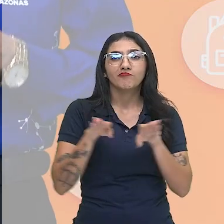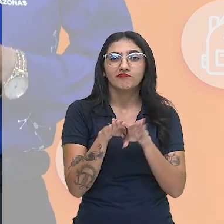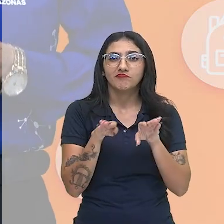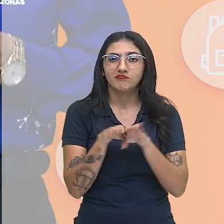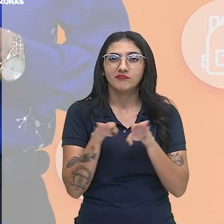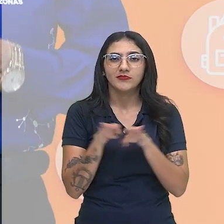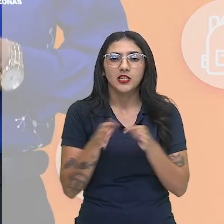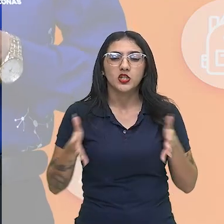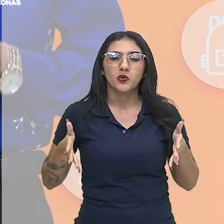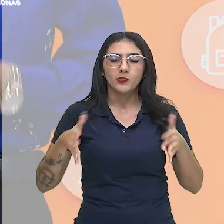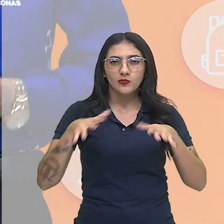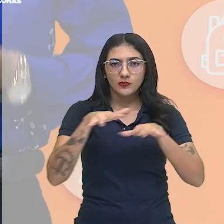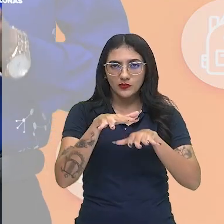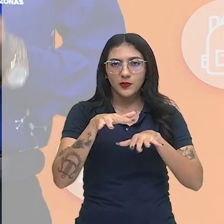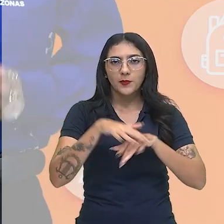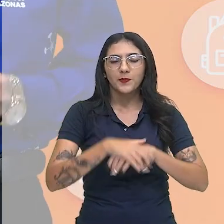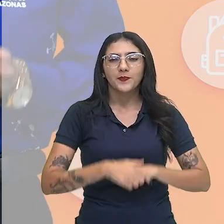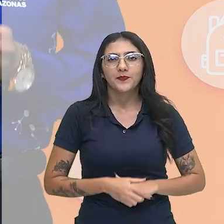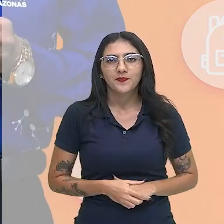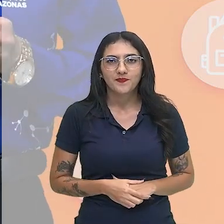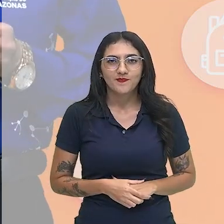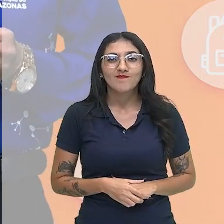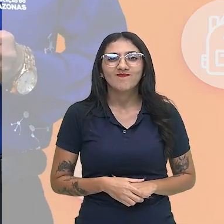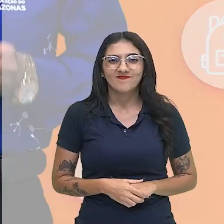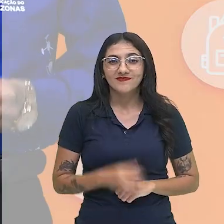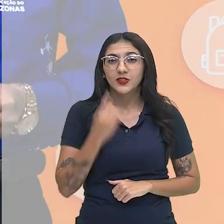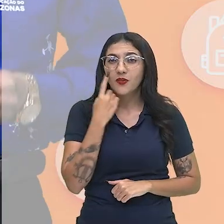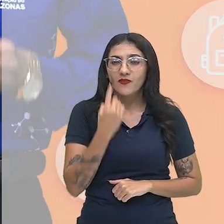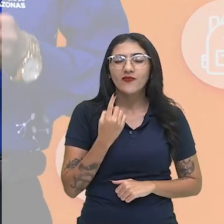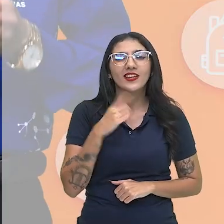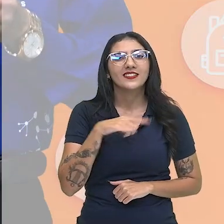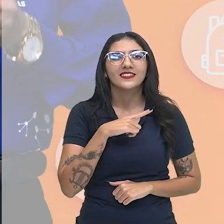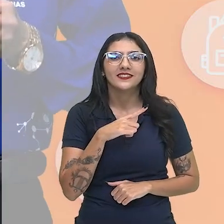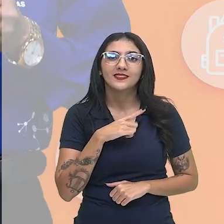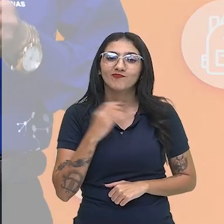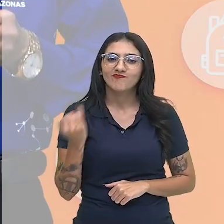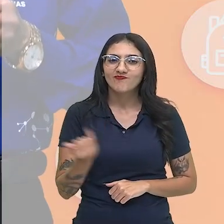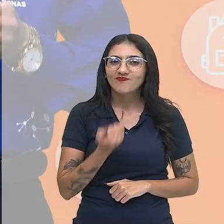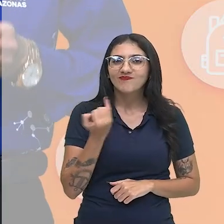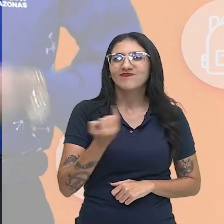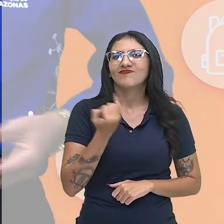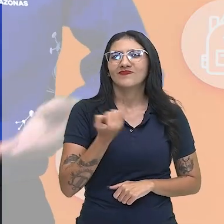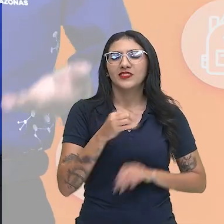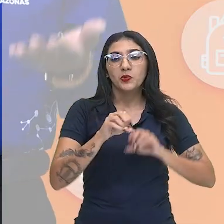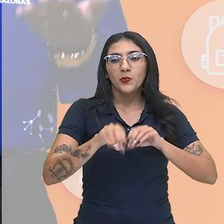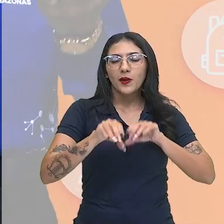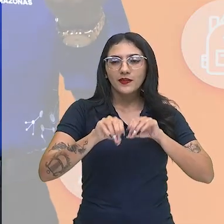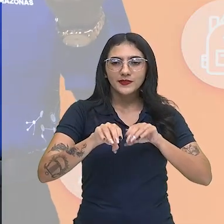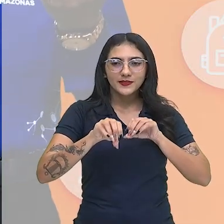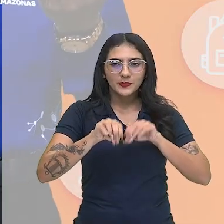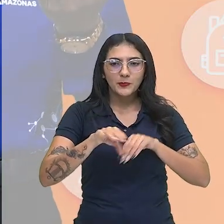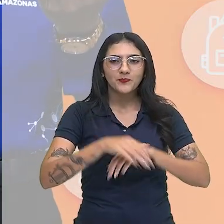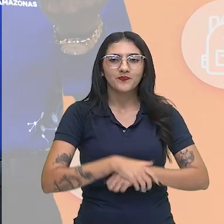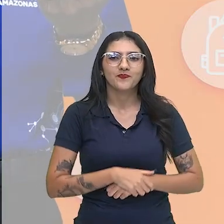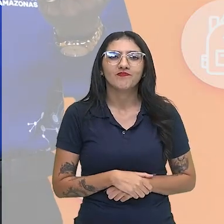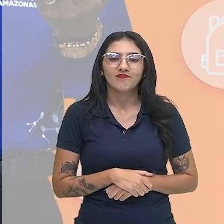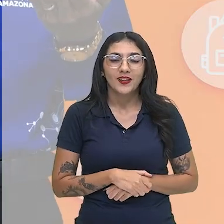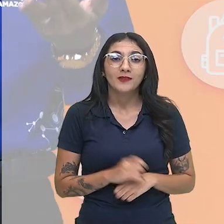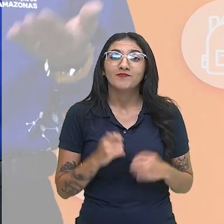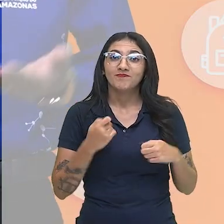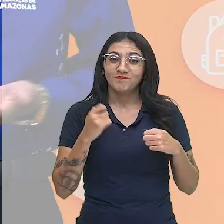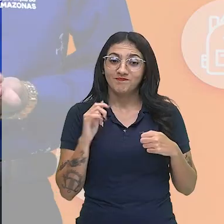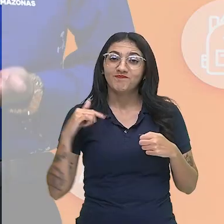também de inclusão. Vejam a importância da educação. Temos que elevar os